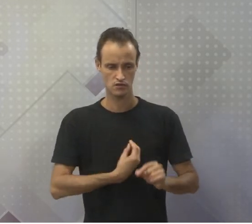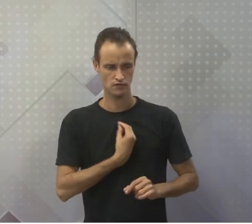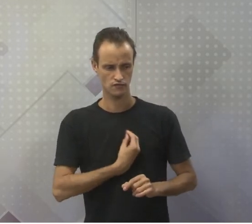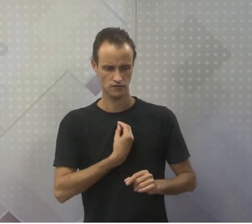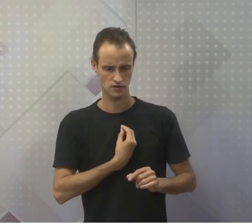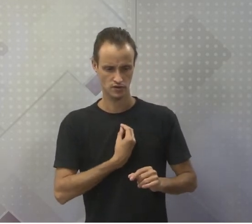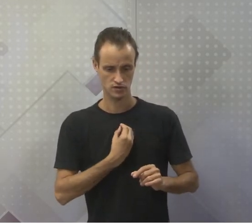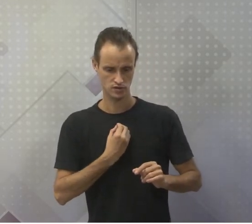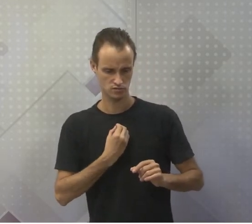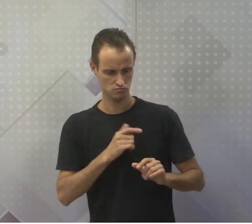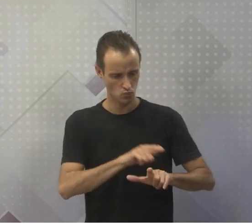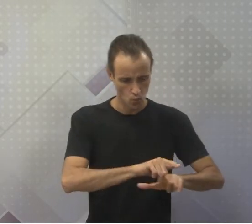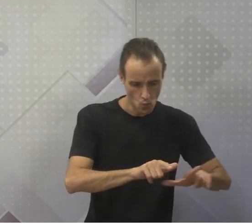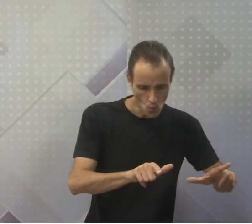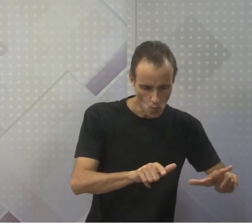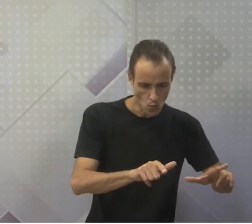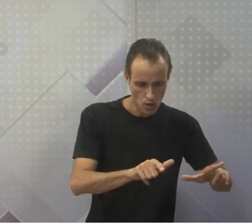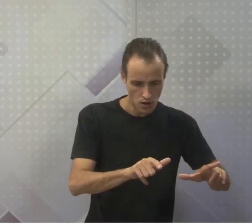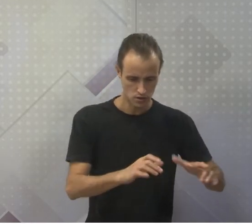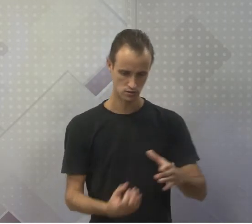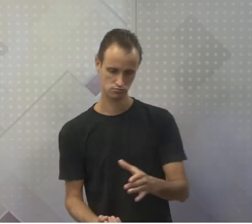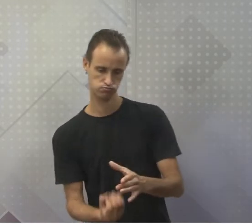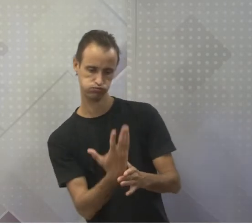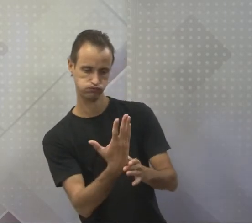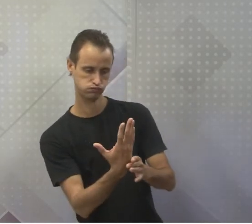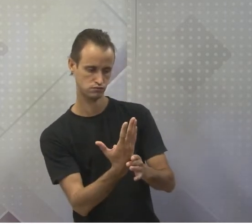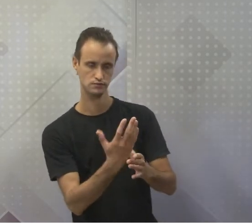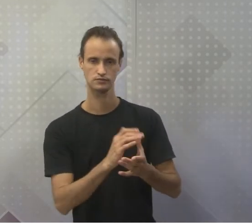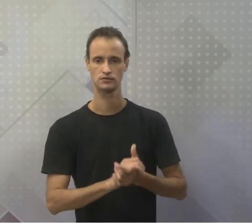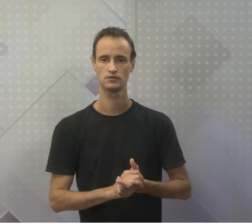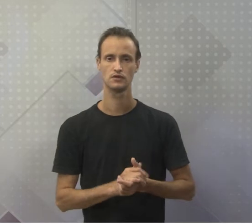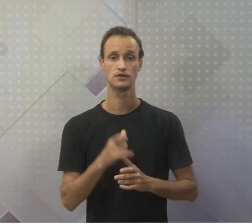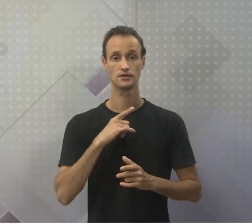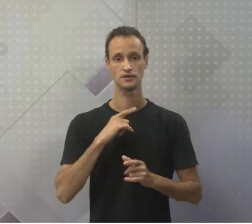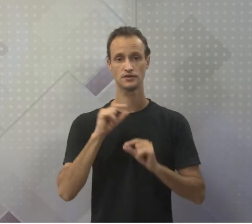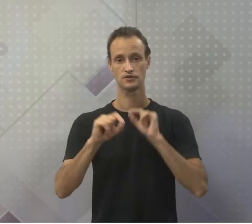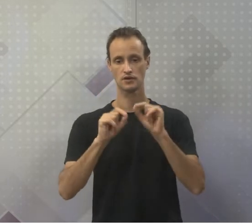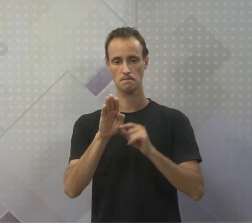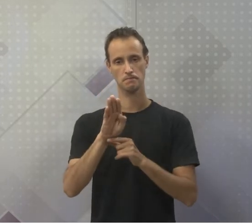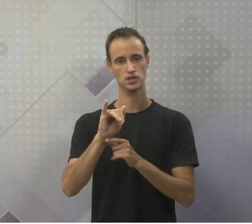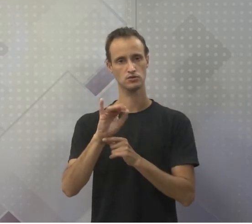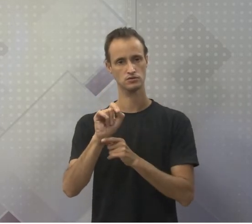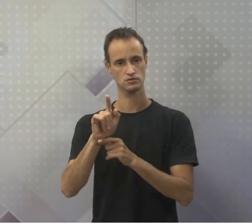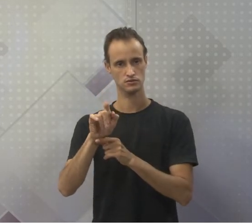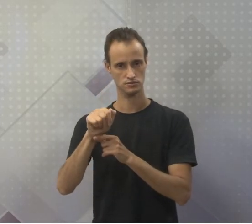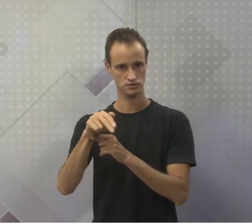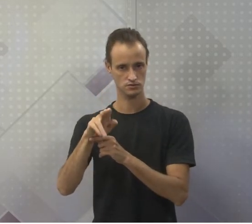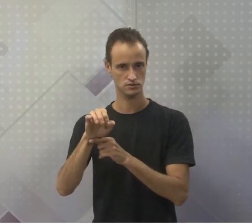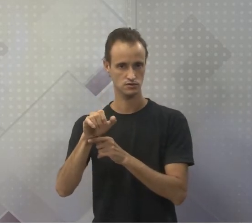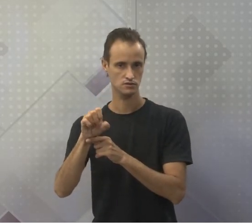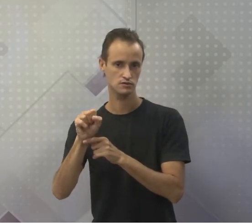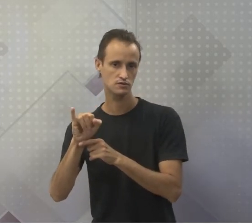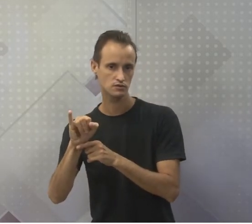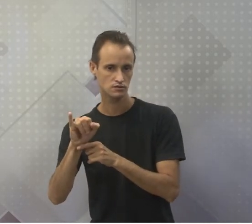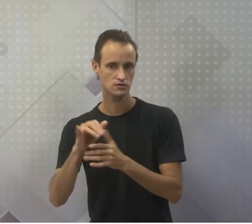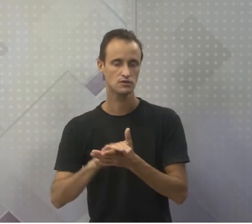originando vida, ou seja, a vida é originada de ser bruto. Aqui eu tenho a biogênese, onde o cara diz,